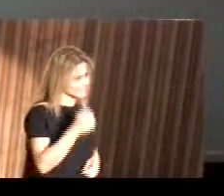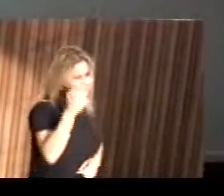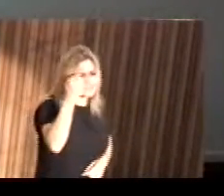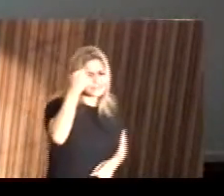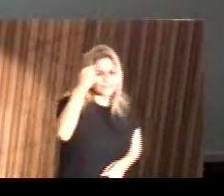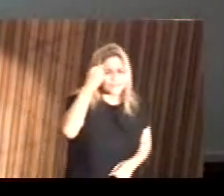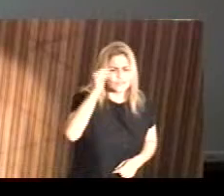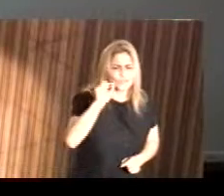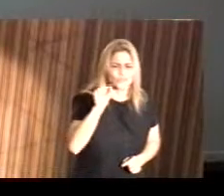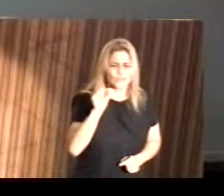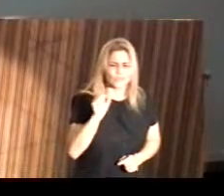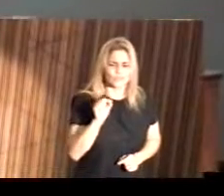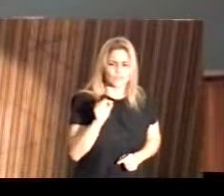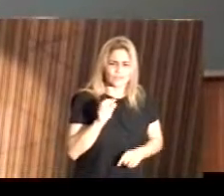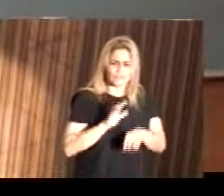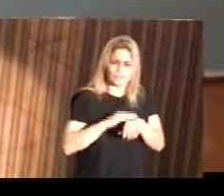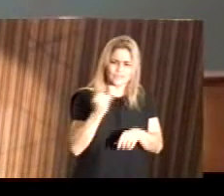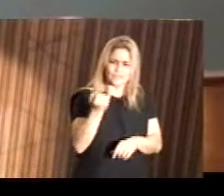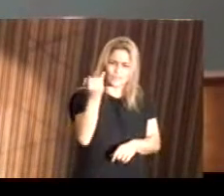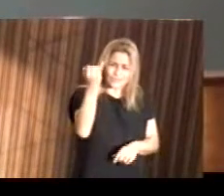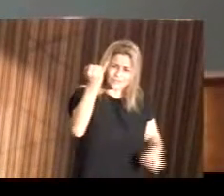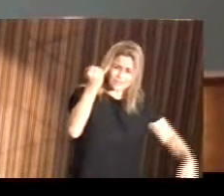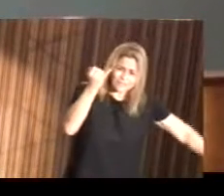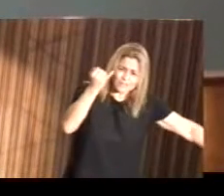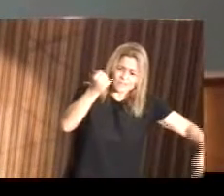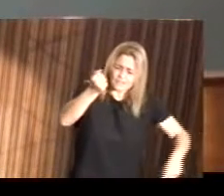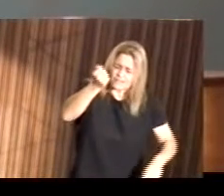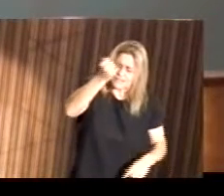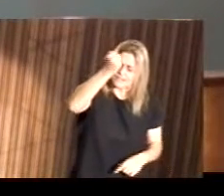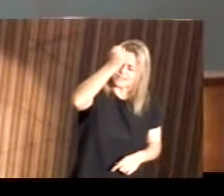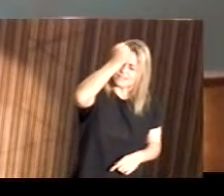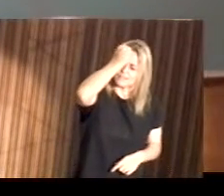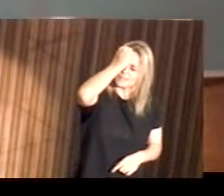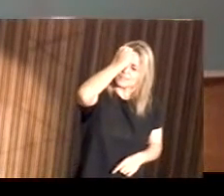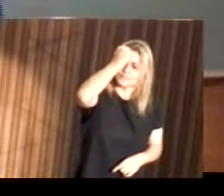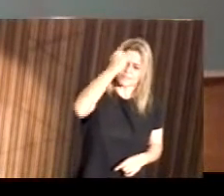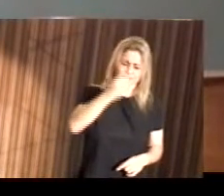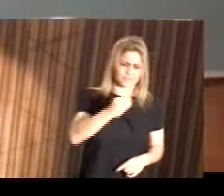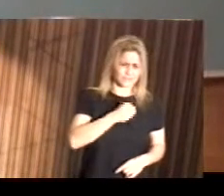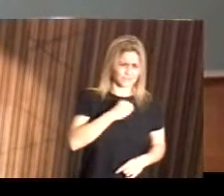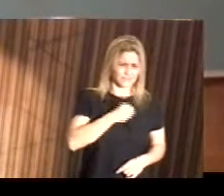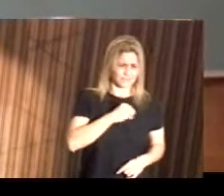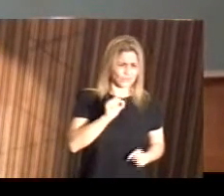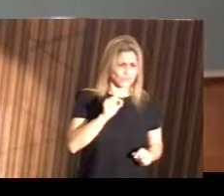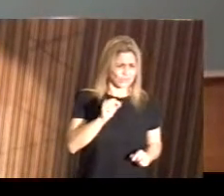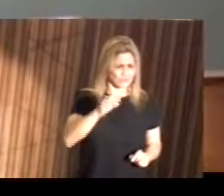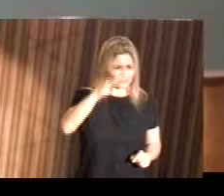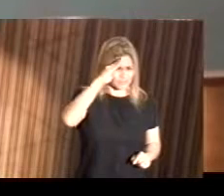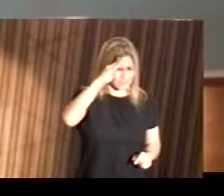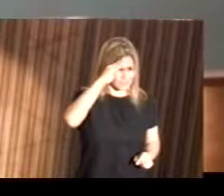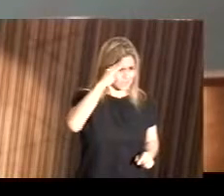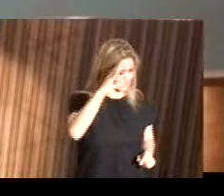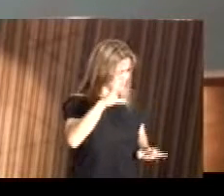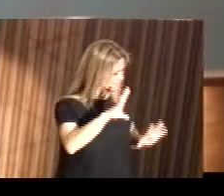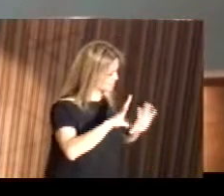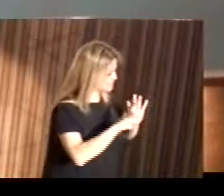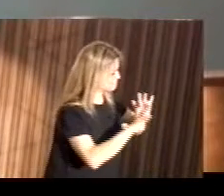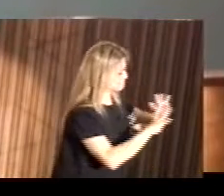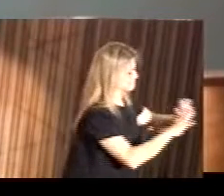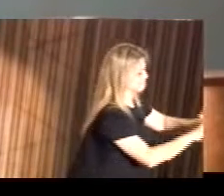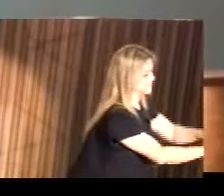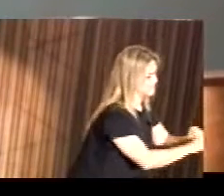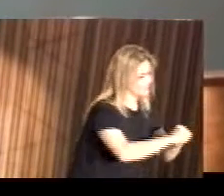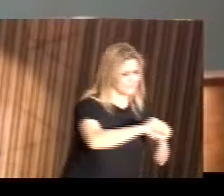o sistema de valores, o sistema de governo, os exércitos de 5